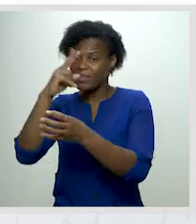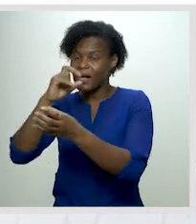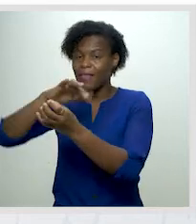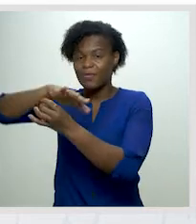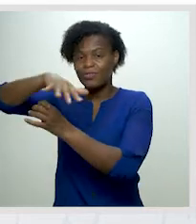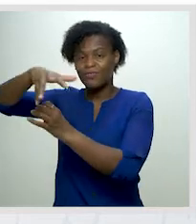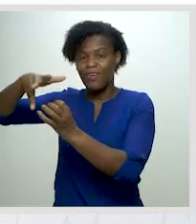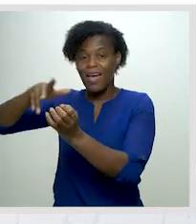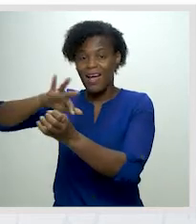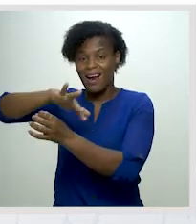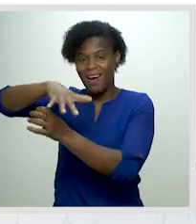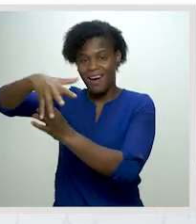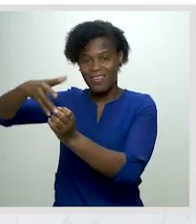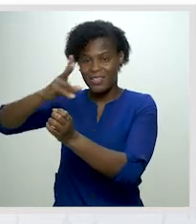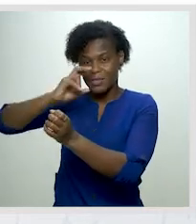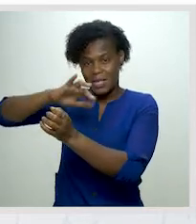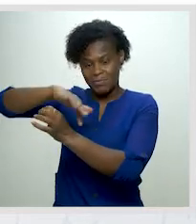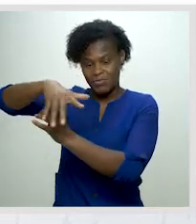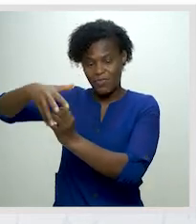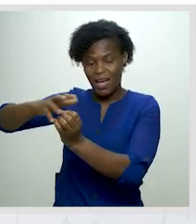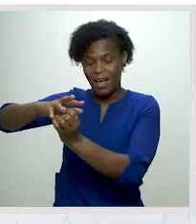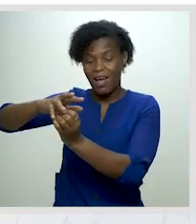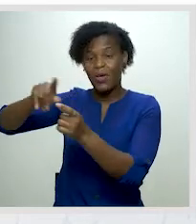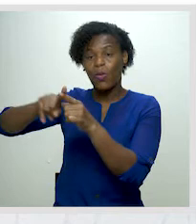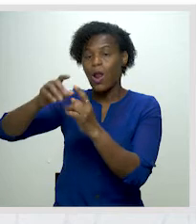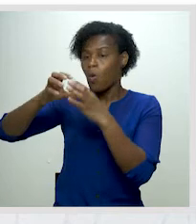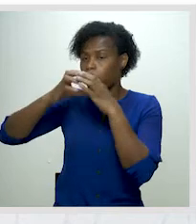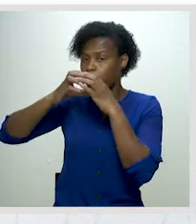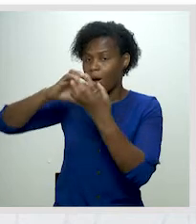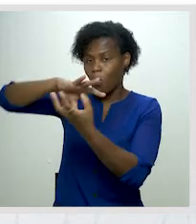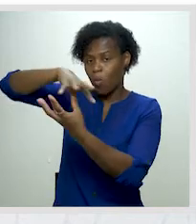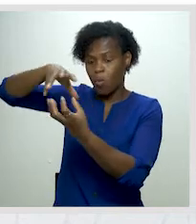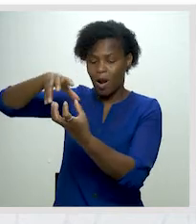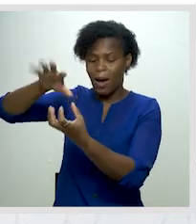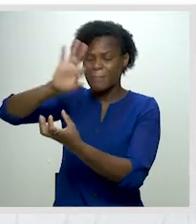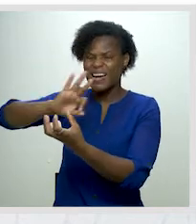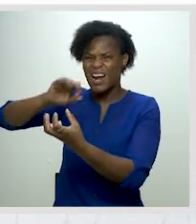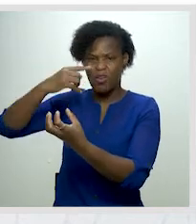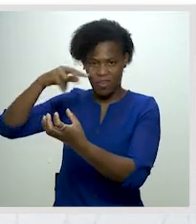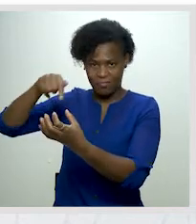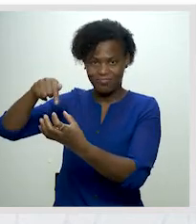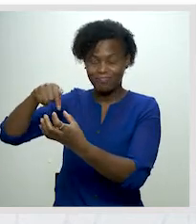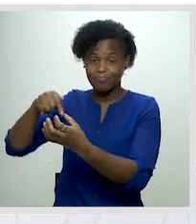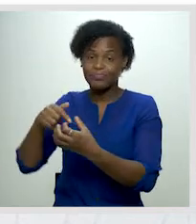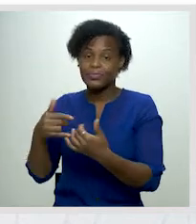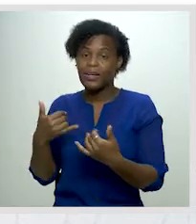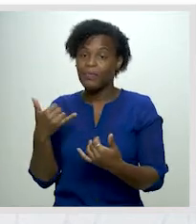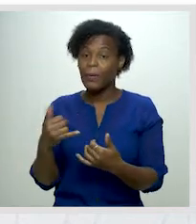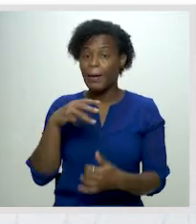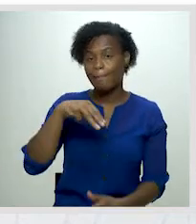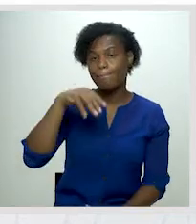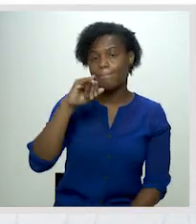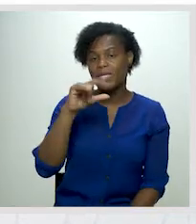A atmosfera já é o quê? Simulou este segundo balão. Né? O segundo balão.